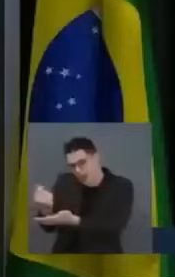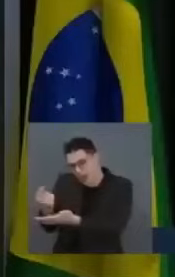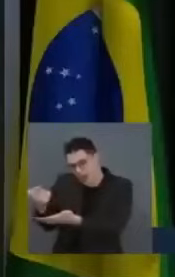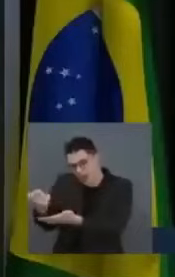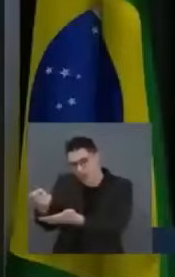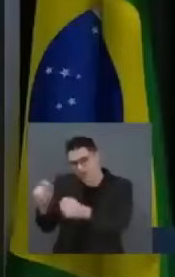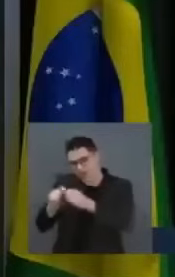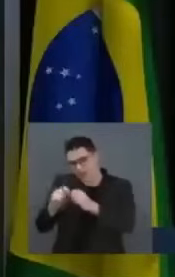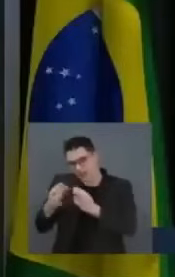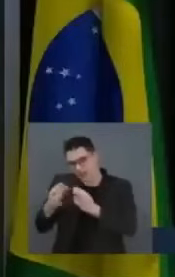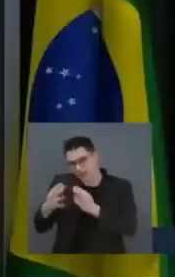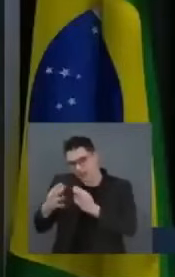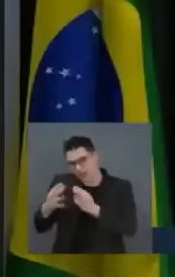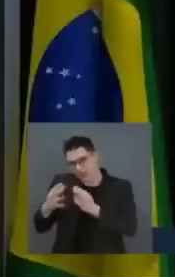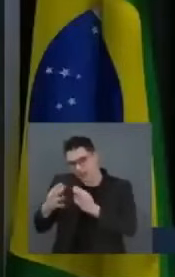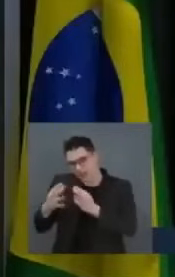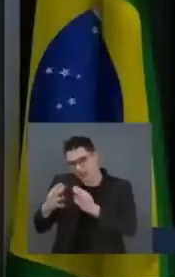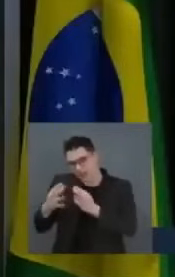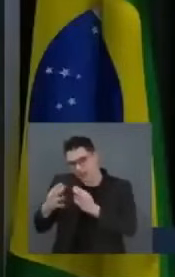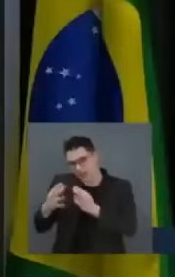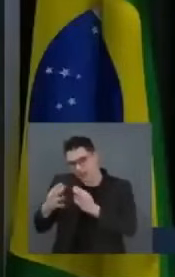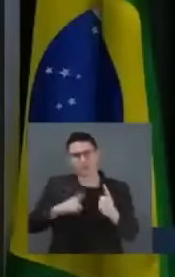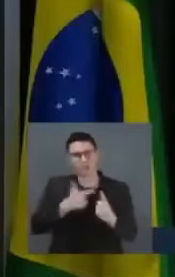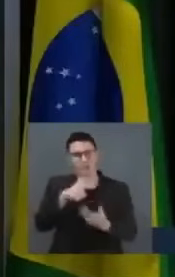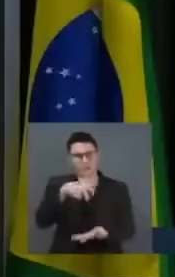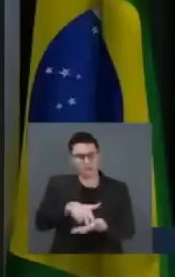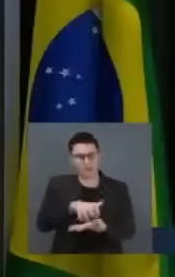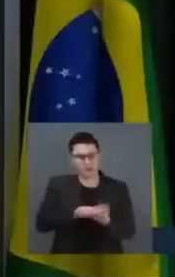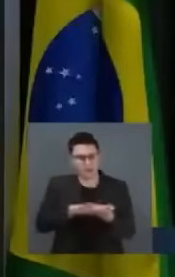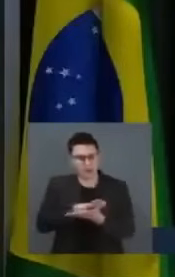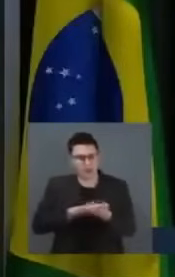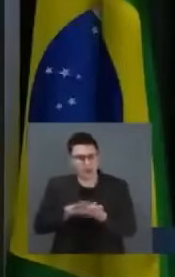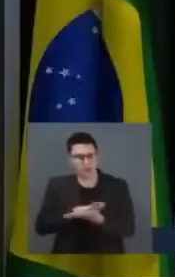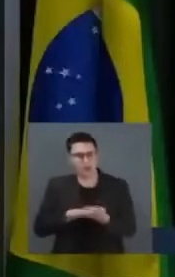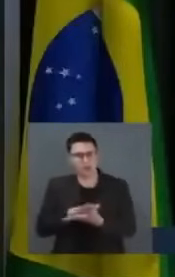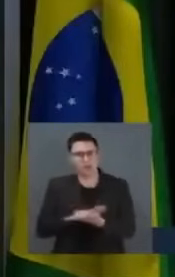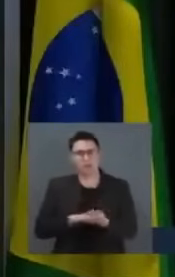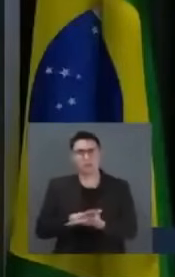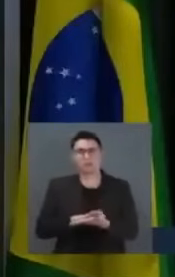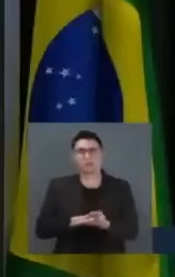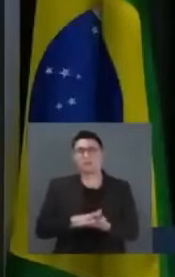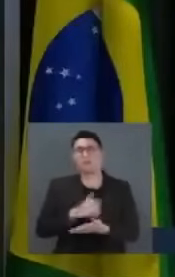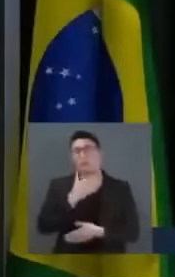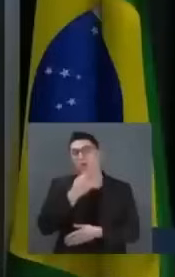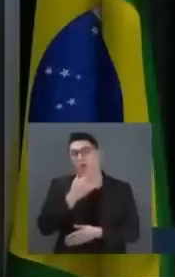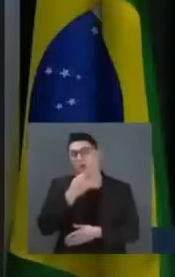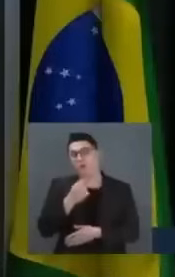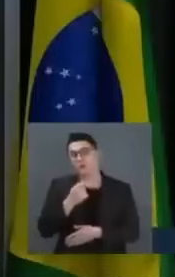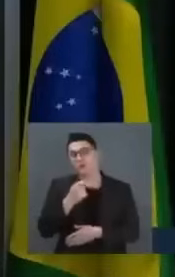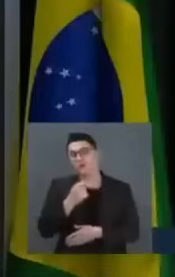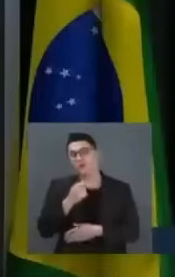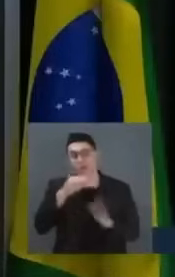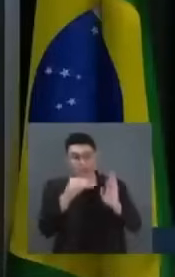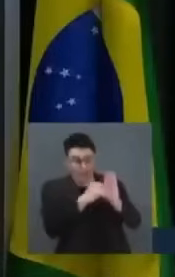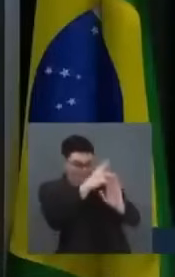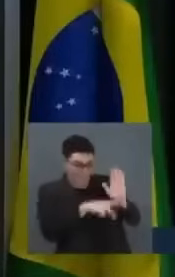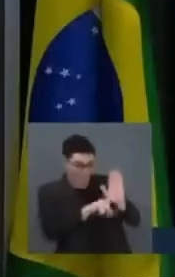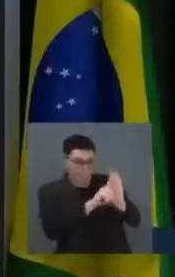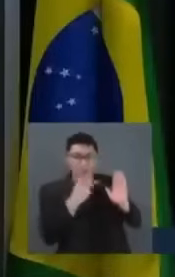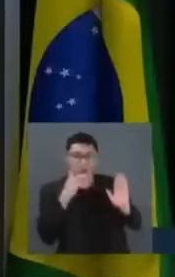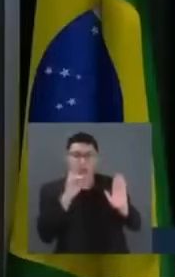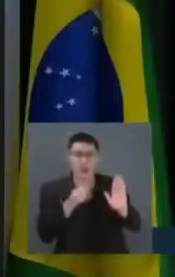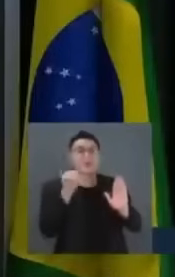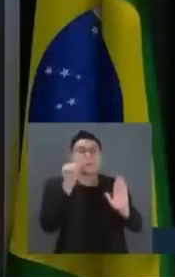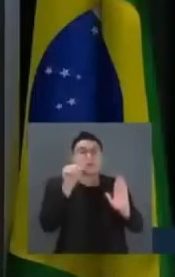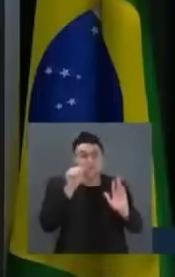nenhuma. Coautoria, participação, nada disso foi abordado. Quem que foi abordado? A mulher, a menina